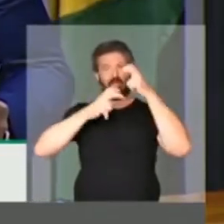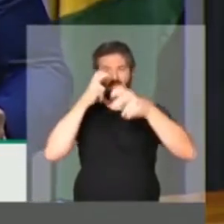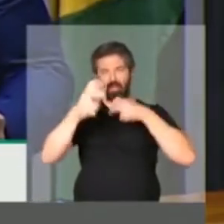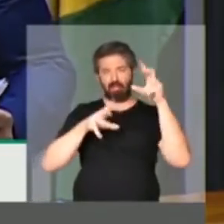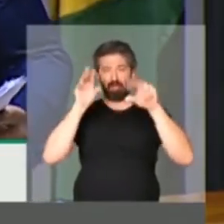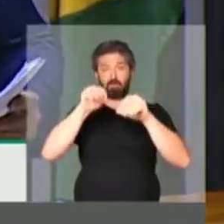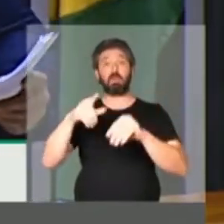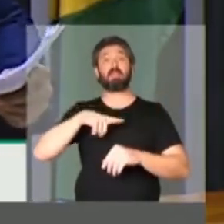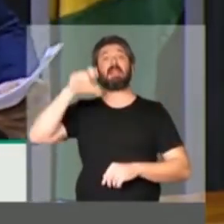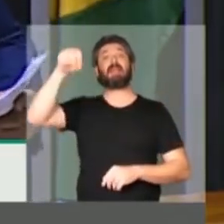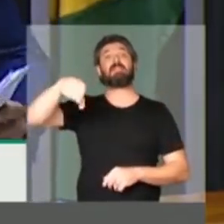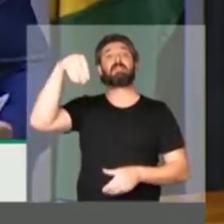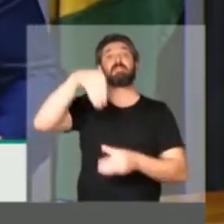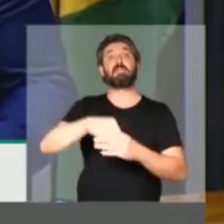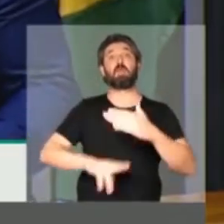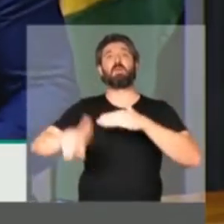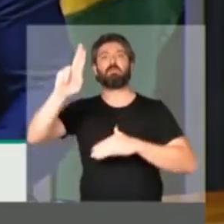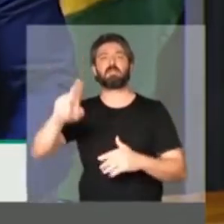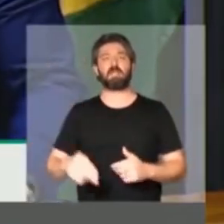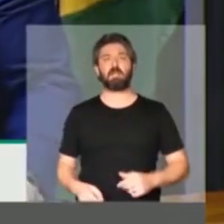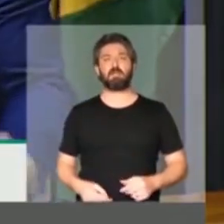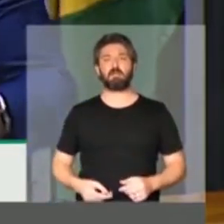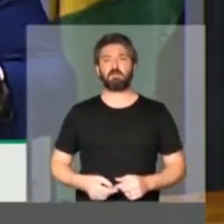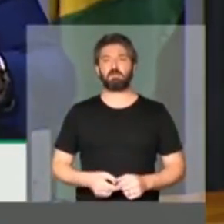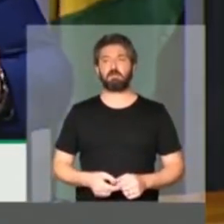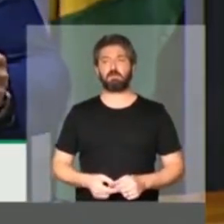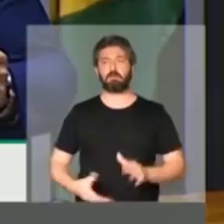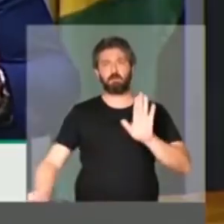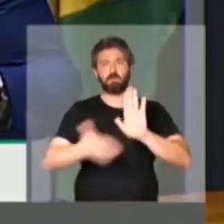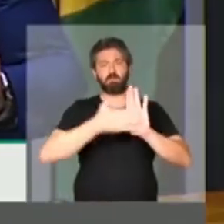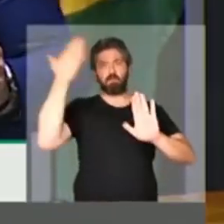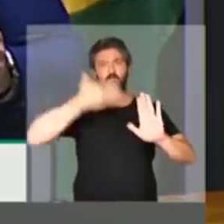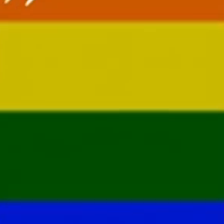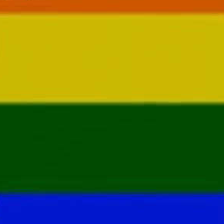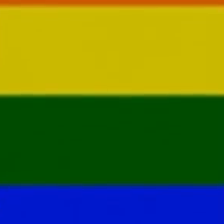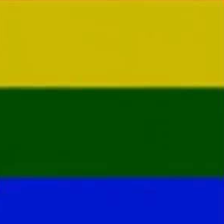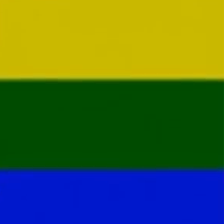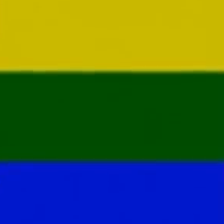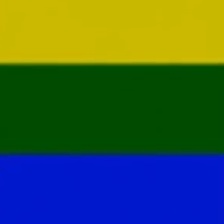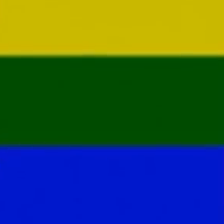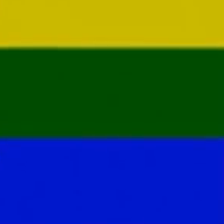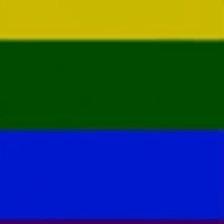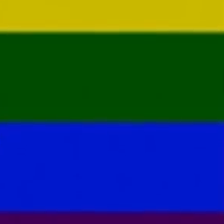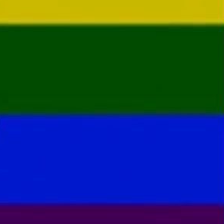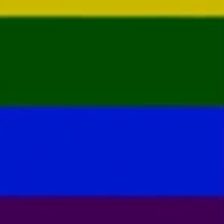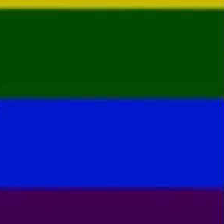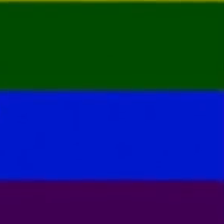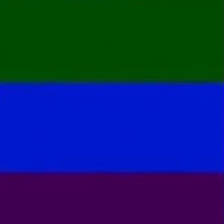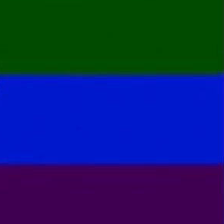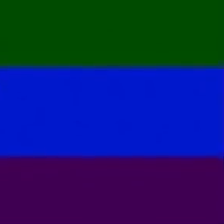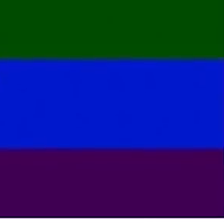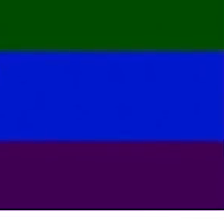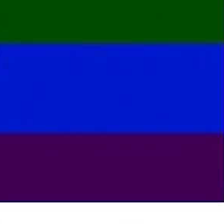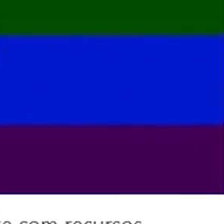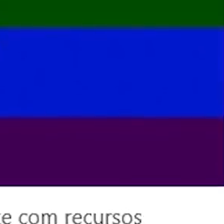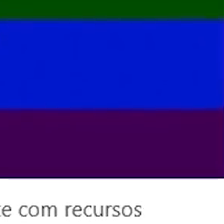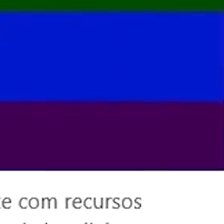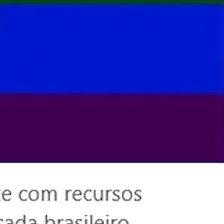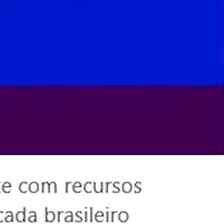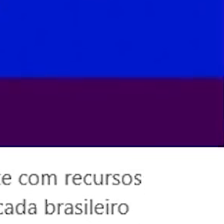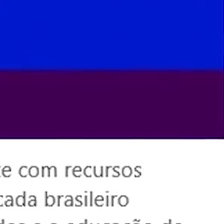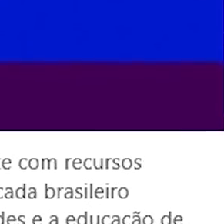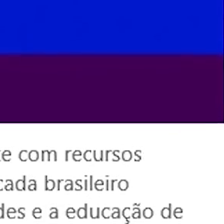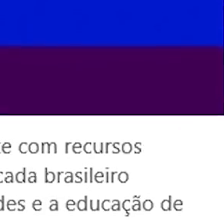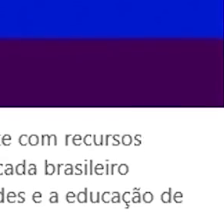E existe sim isso nas universidades. Aqui está a prova. UF aprova tese de doutorado sobre